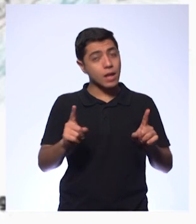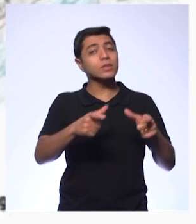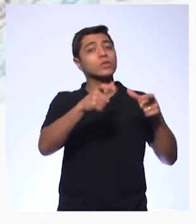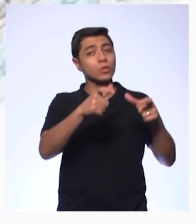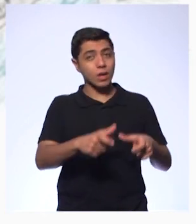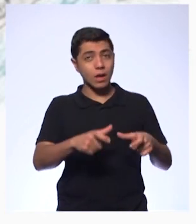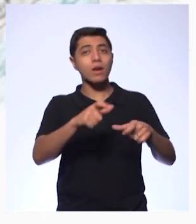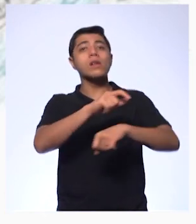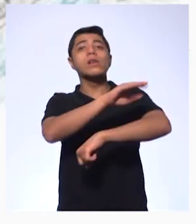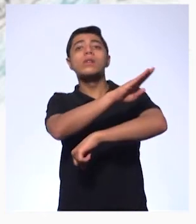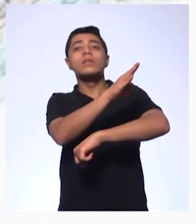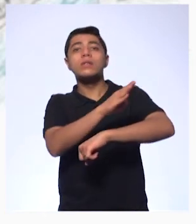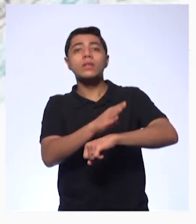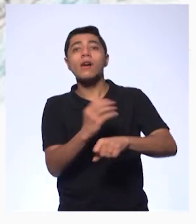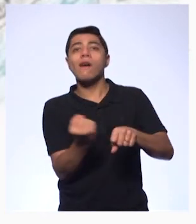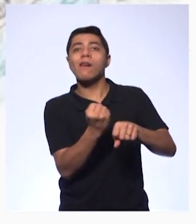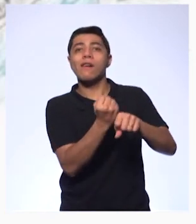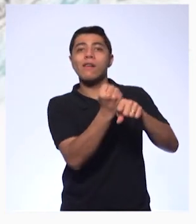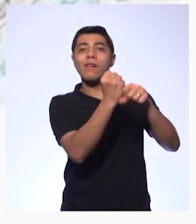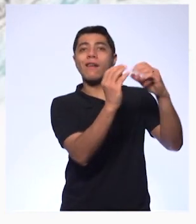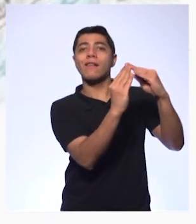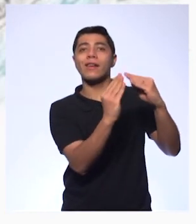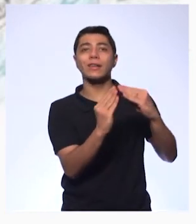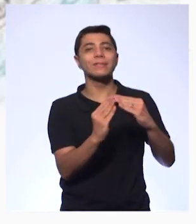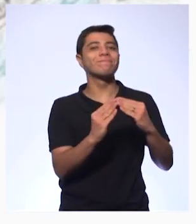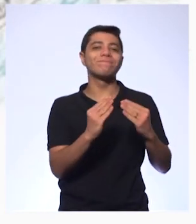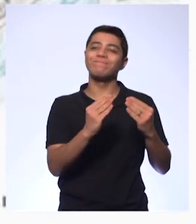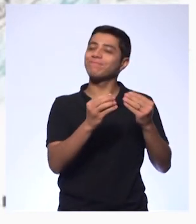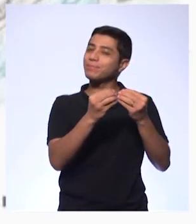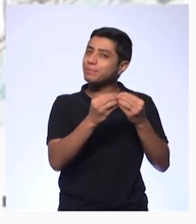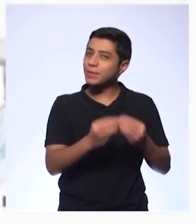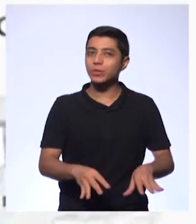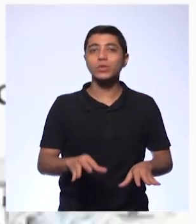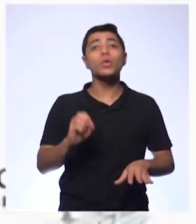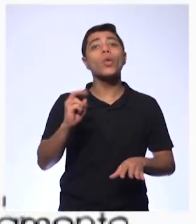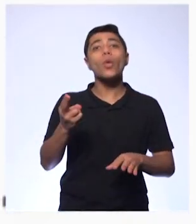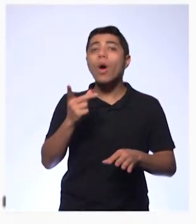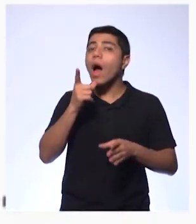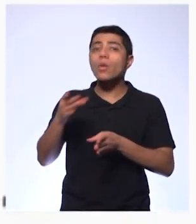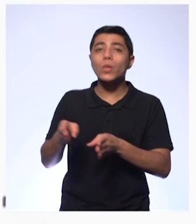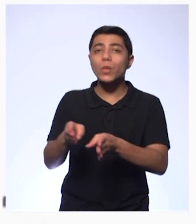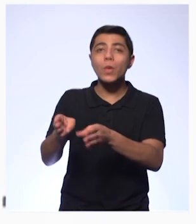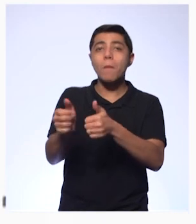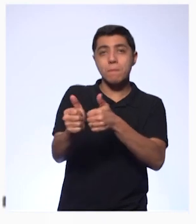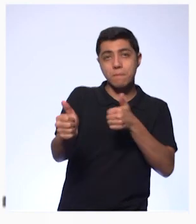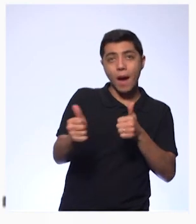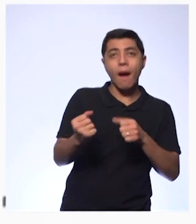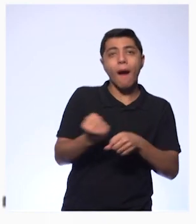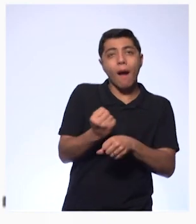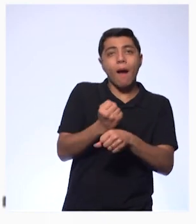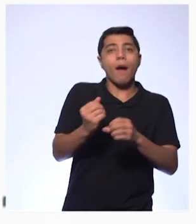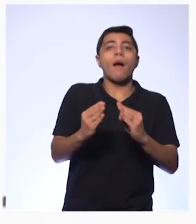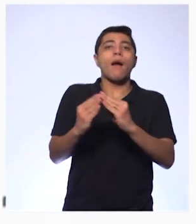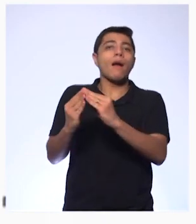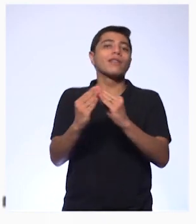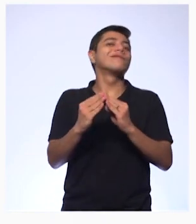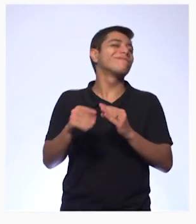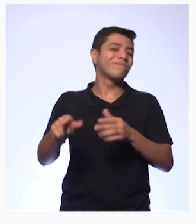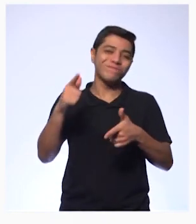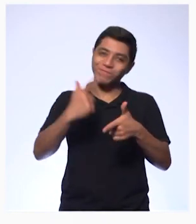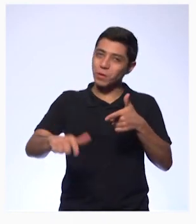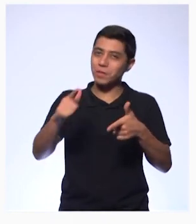de córregos podem induzir e acelerar esses movimentos de terra. Isso se dá por conta das modificações das condições naturais do